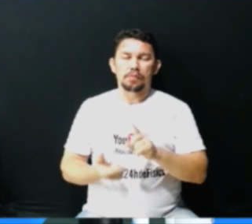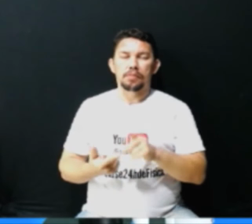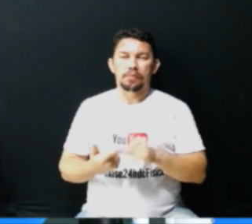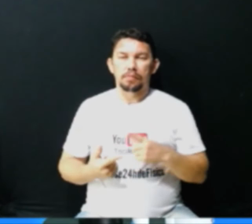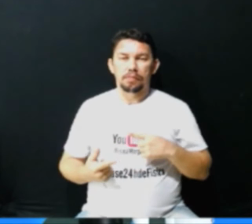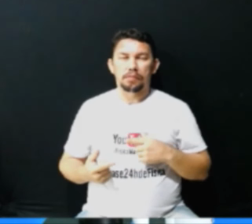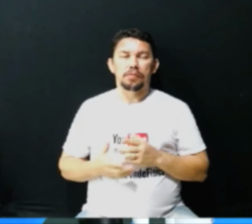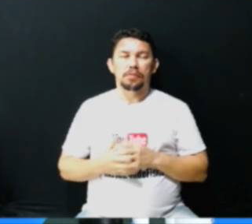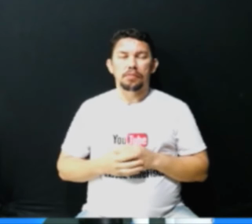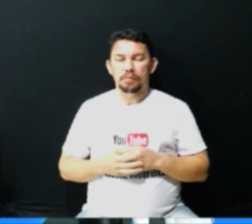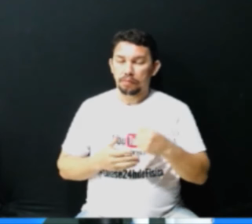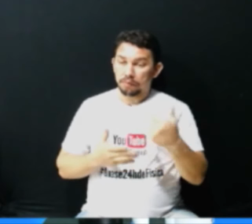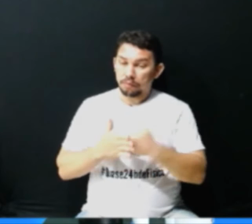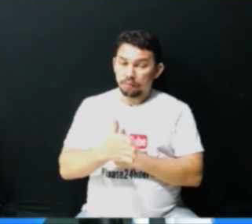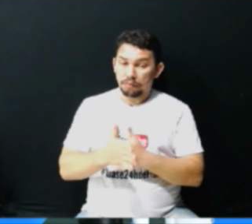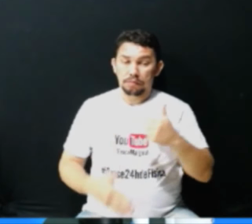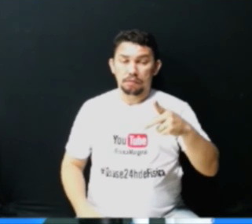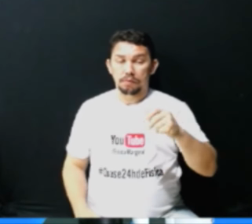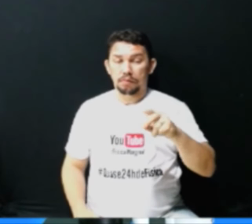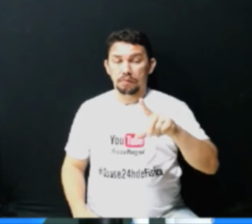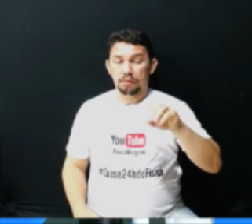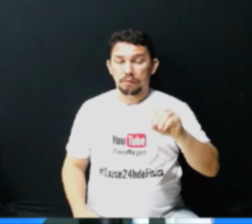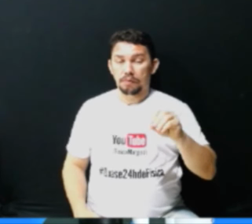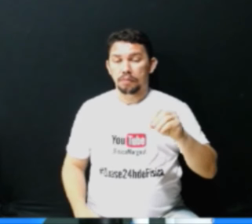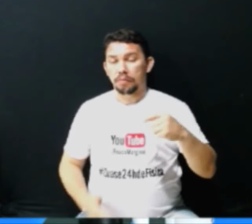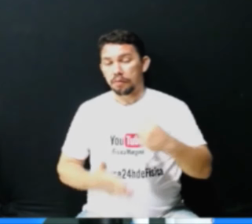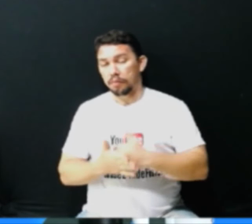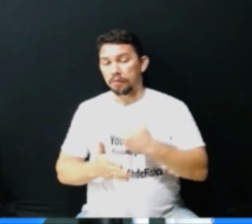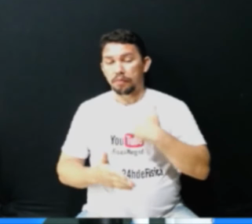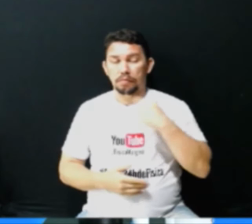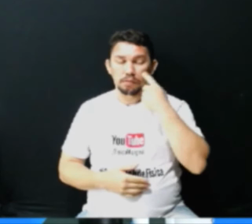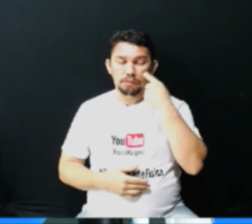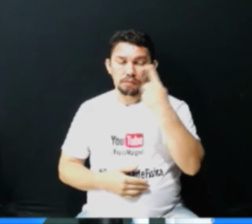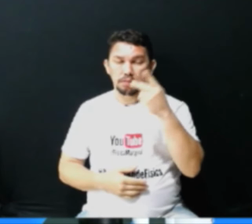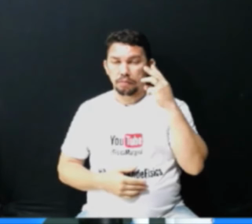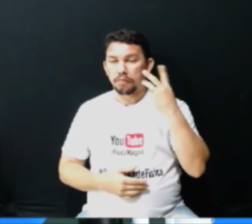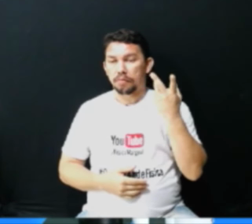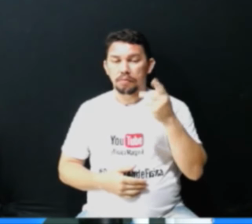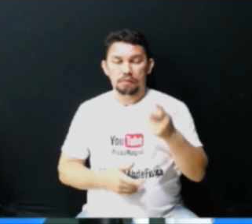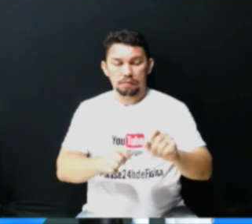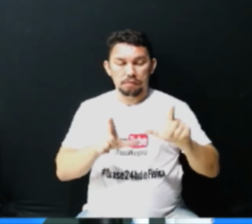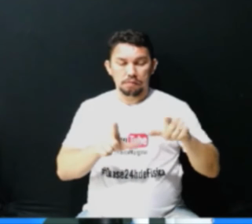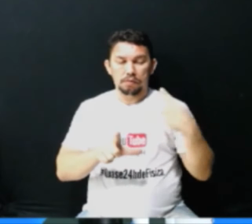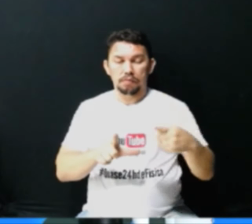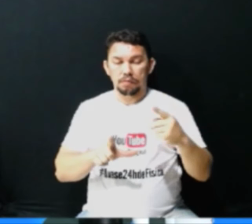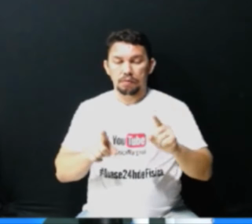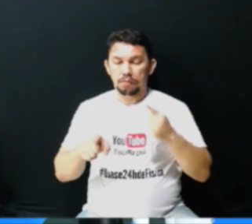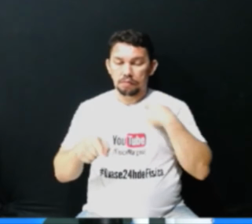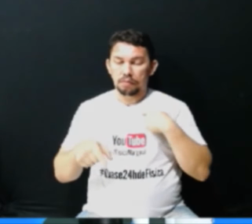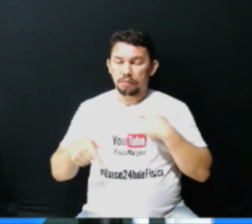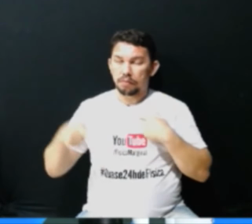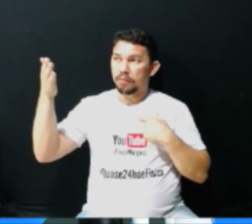no circuito série, você ligou um amperímetro em paralelo com uma das lâmpadas.